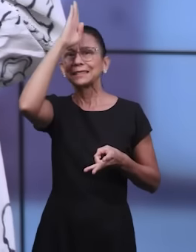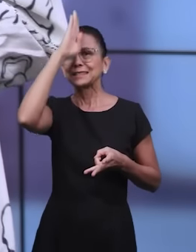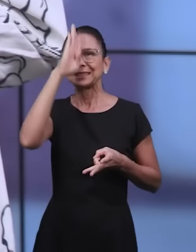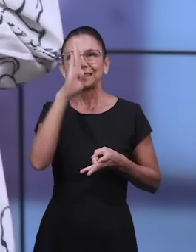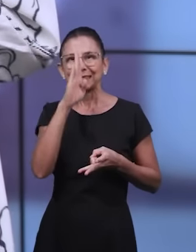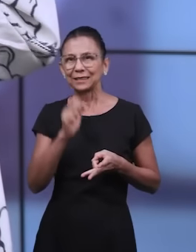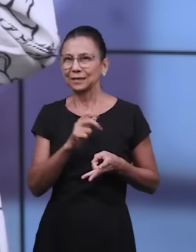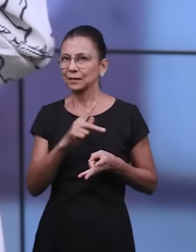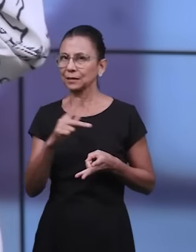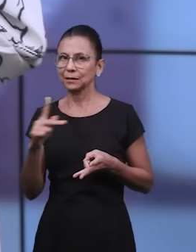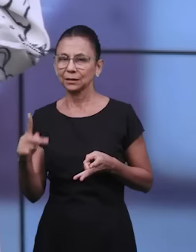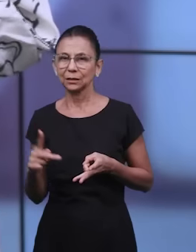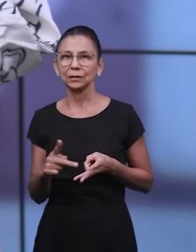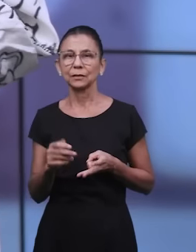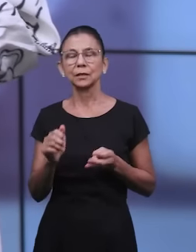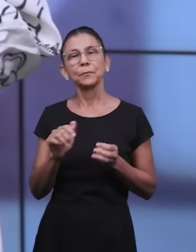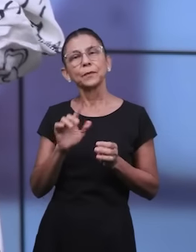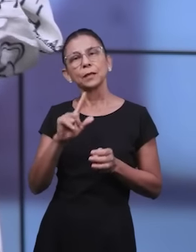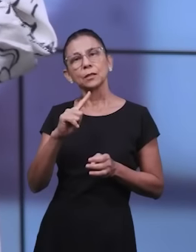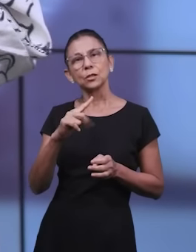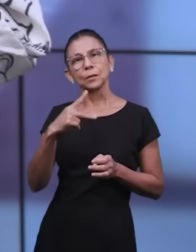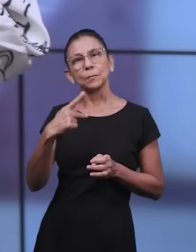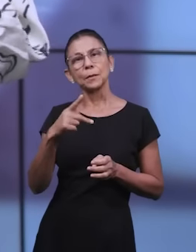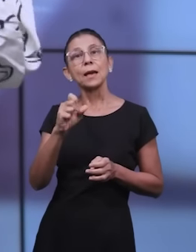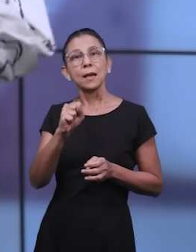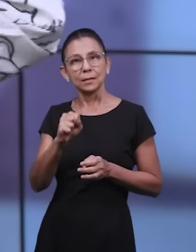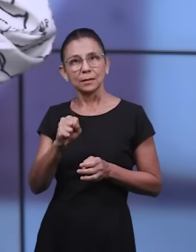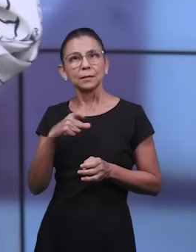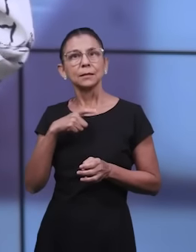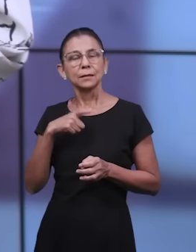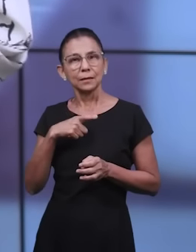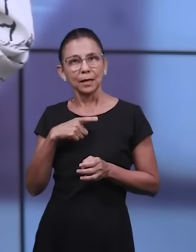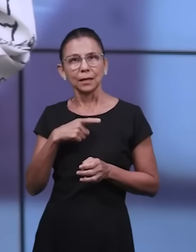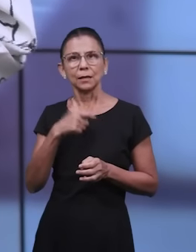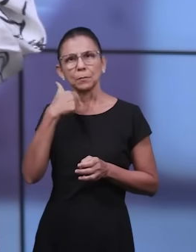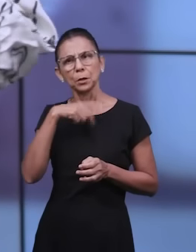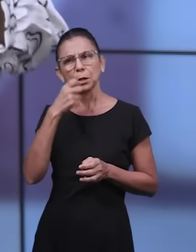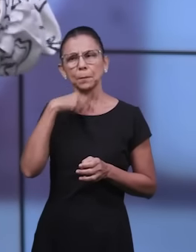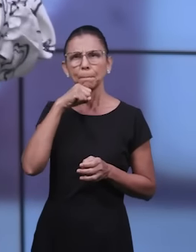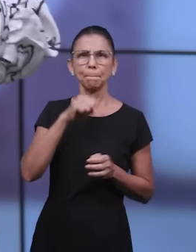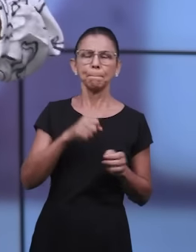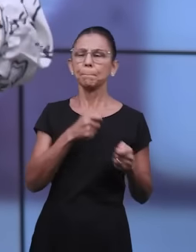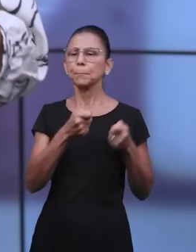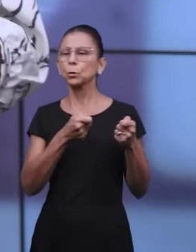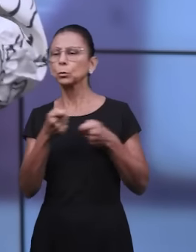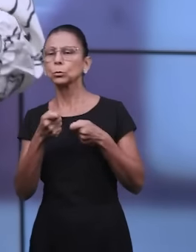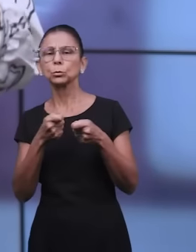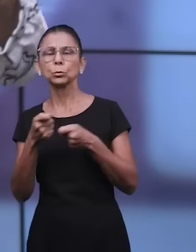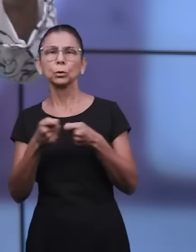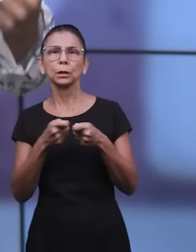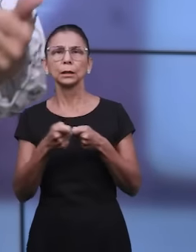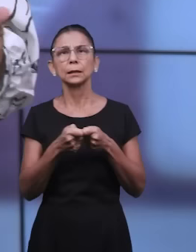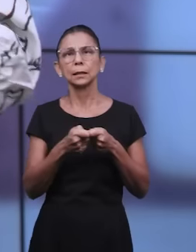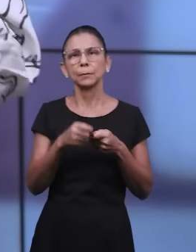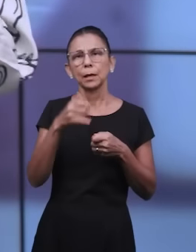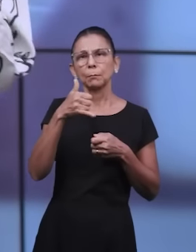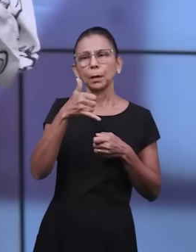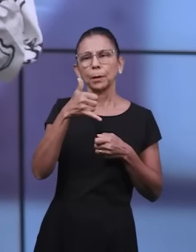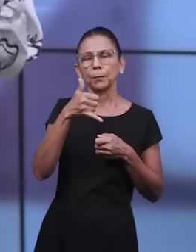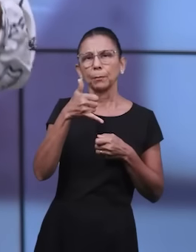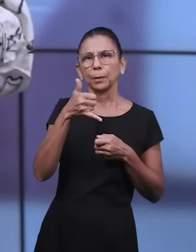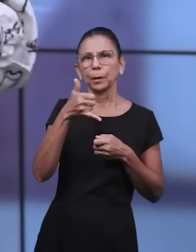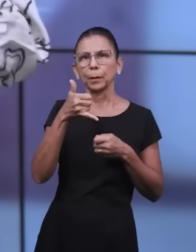gratuito que permite aos pais localizar os filhos por meio de um GPS. e também monitorar a bateria do